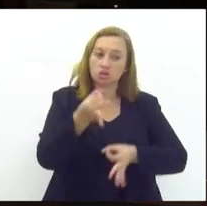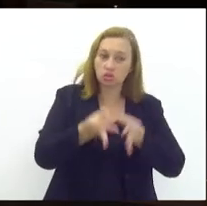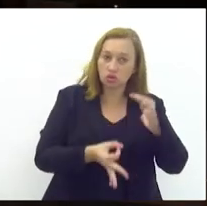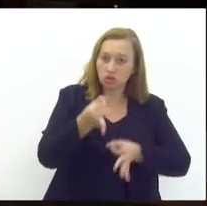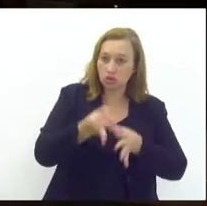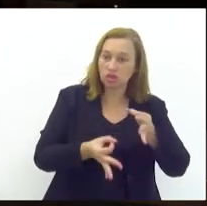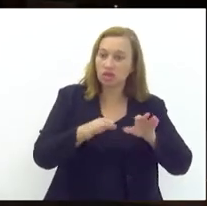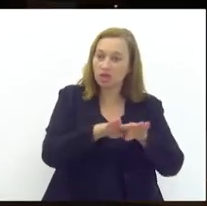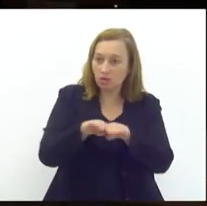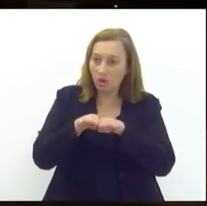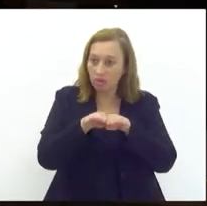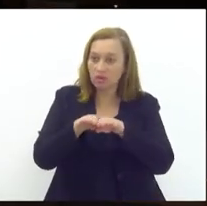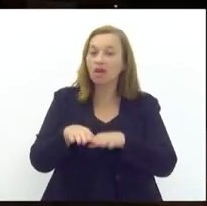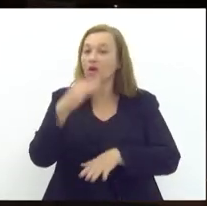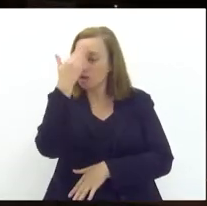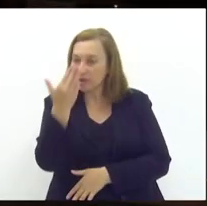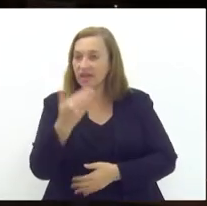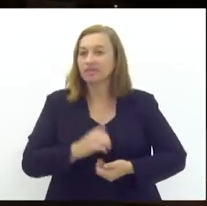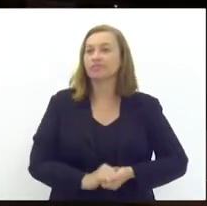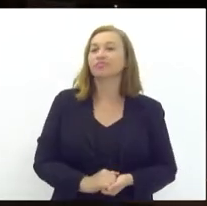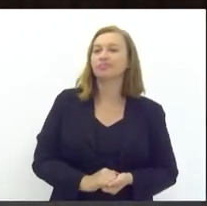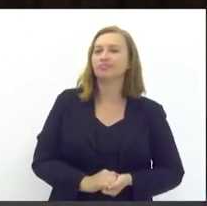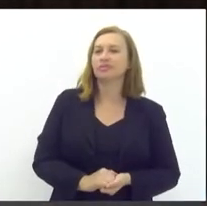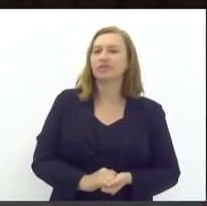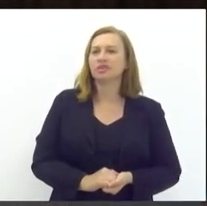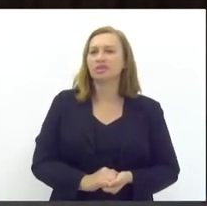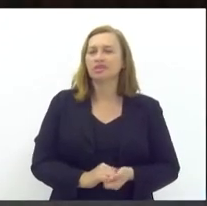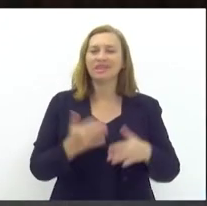e igualitária Muito obrigado